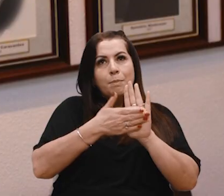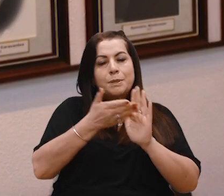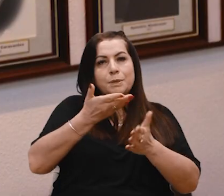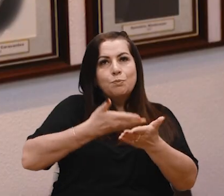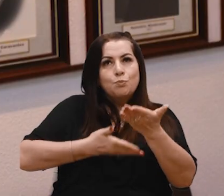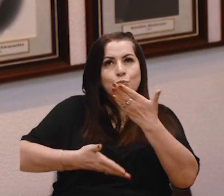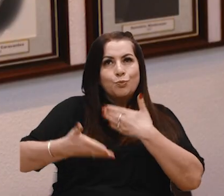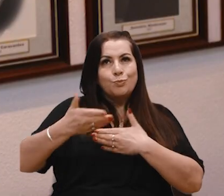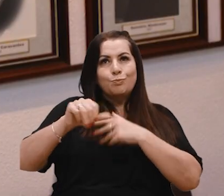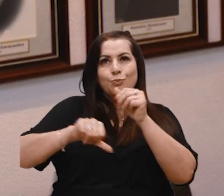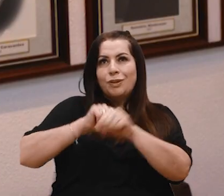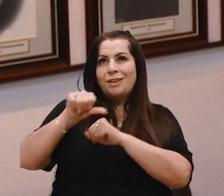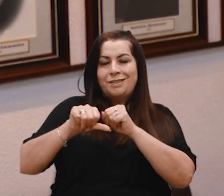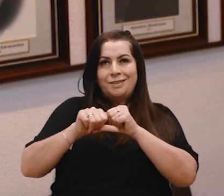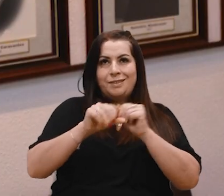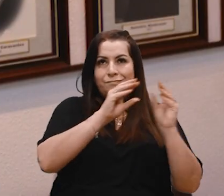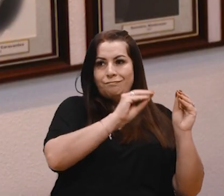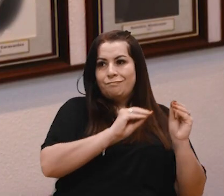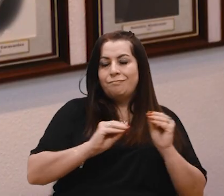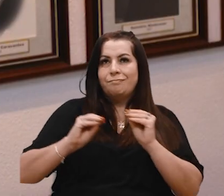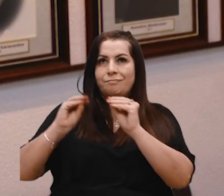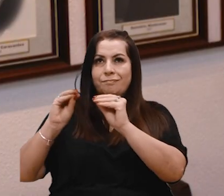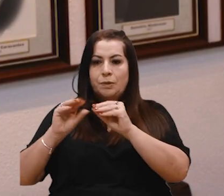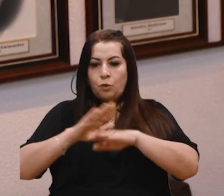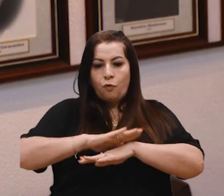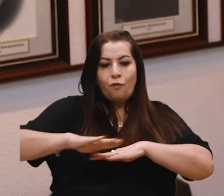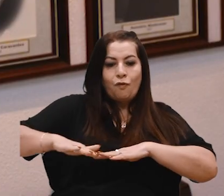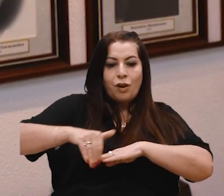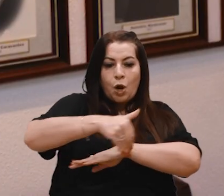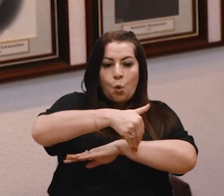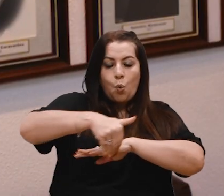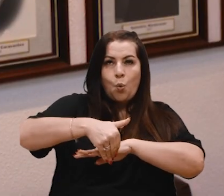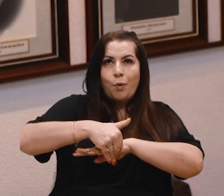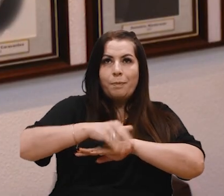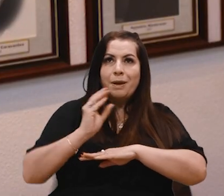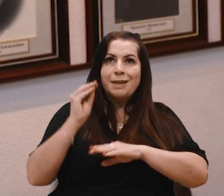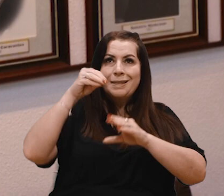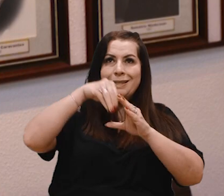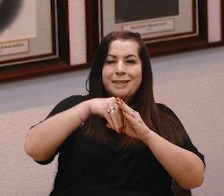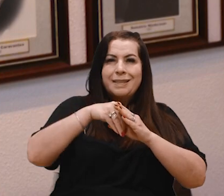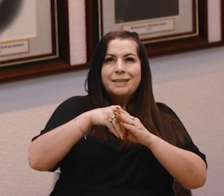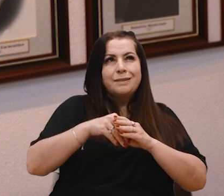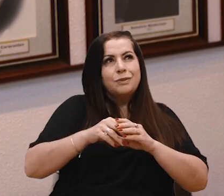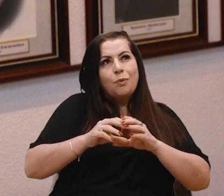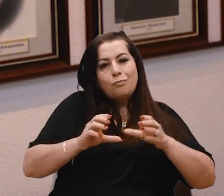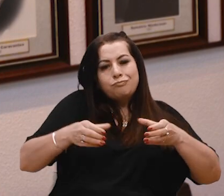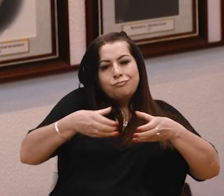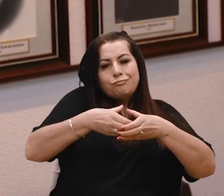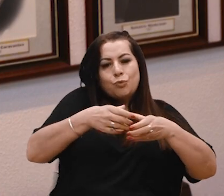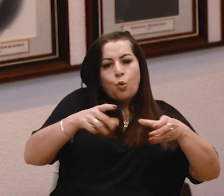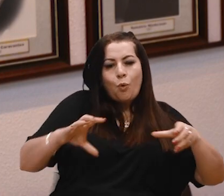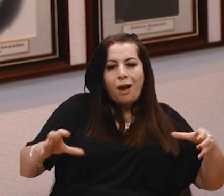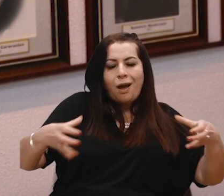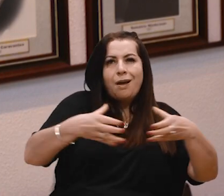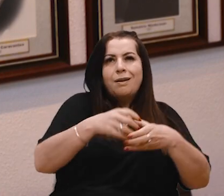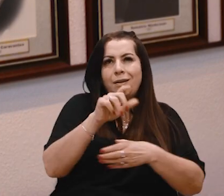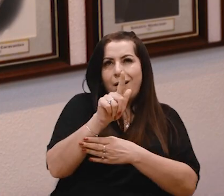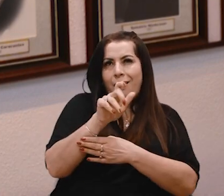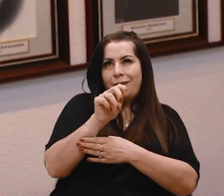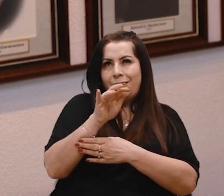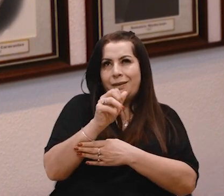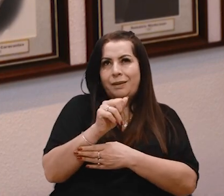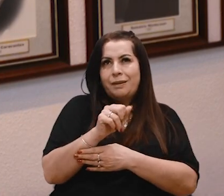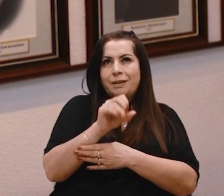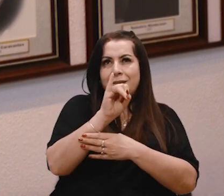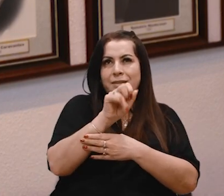gente, então, proporcionou essa mudança, essa transferência deles das calçadas de Caxias para dentro de um mini shopping, podemos dizer assim, que é